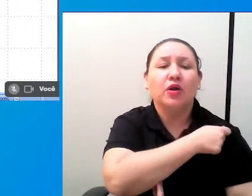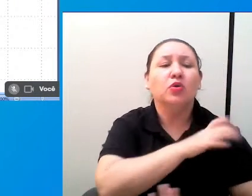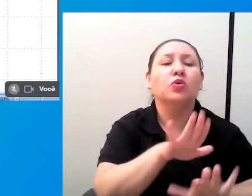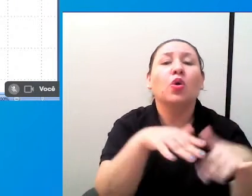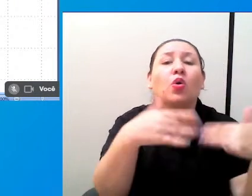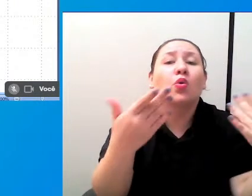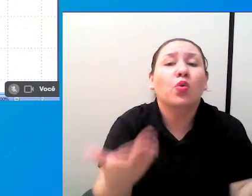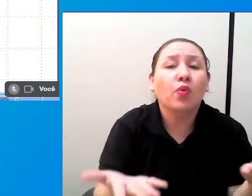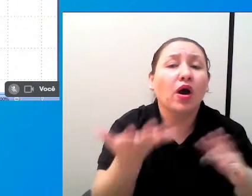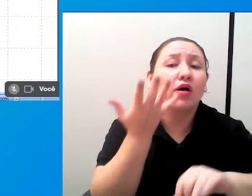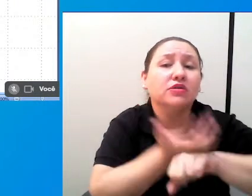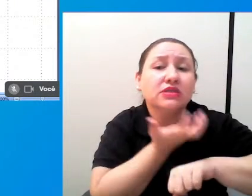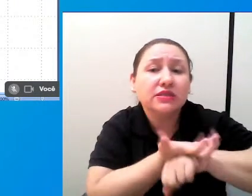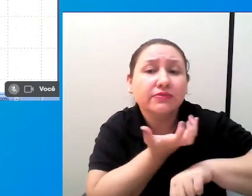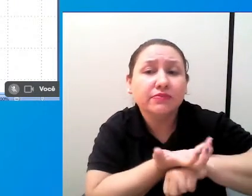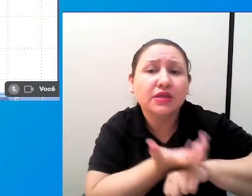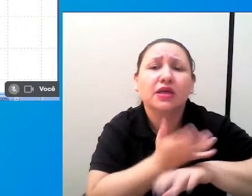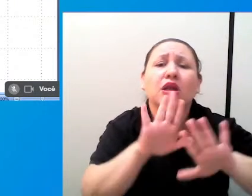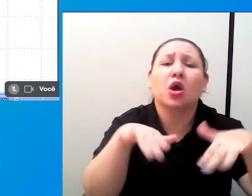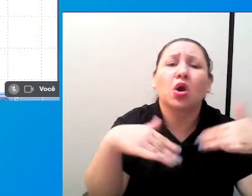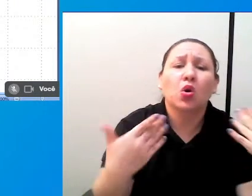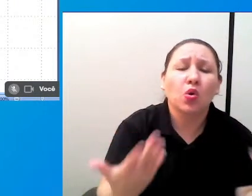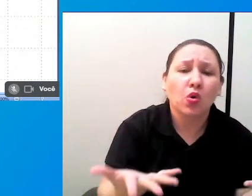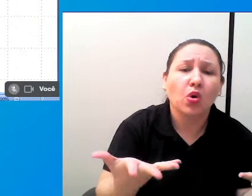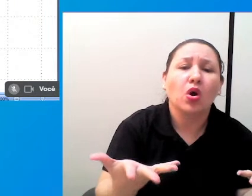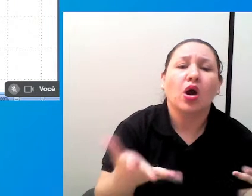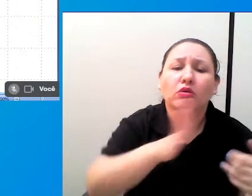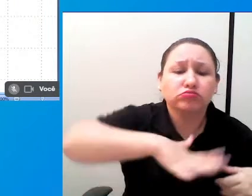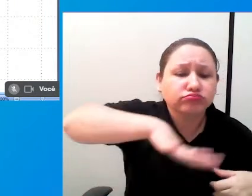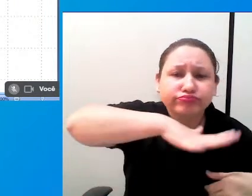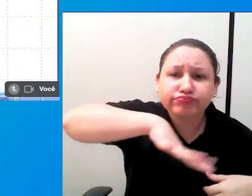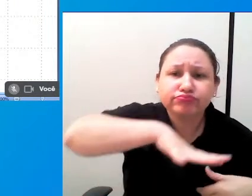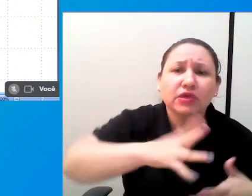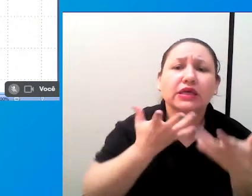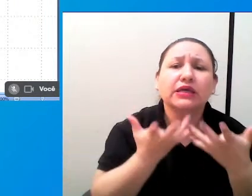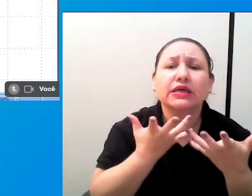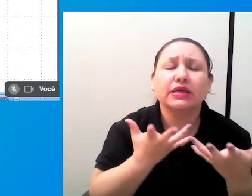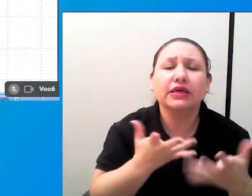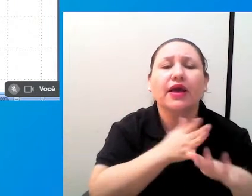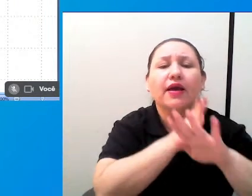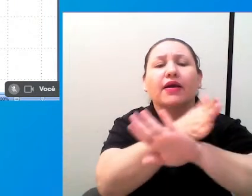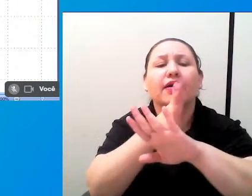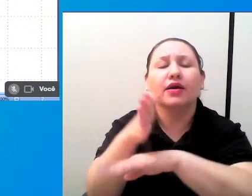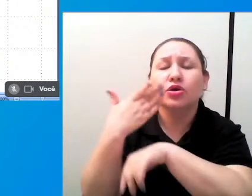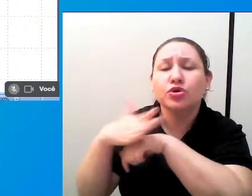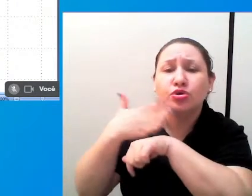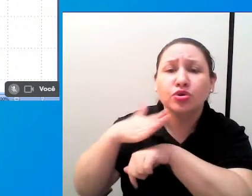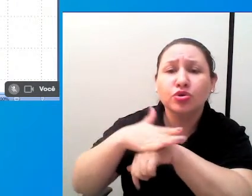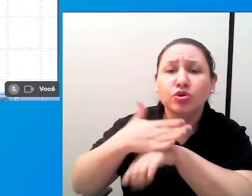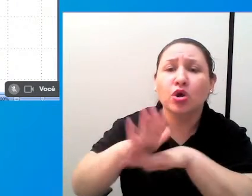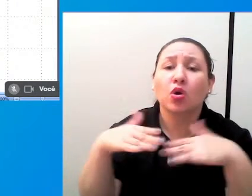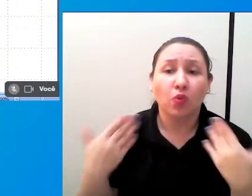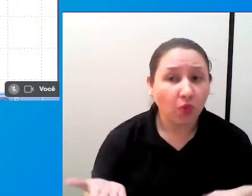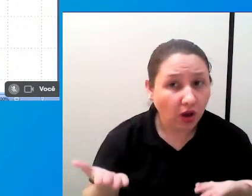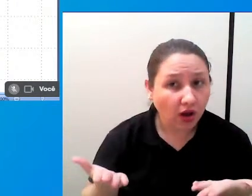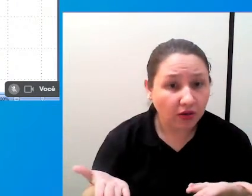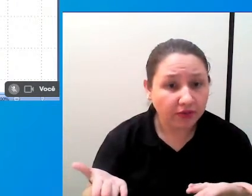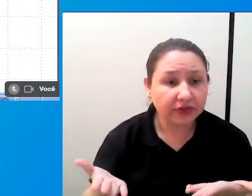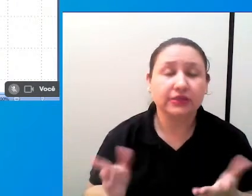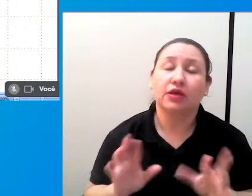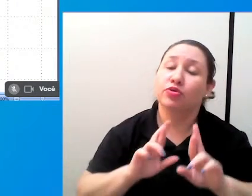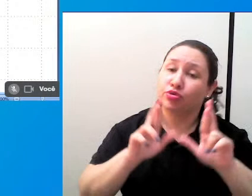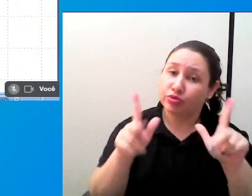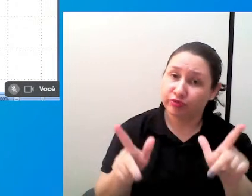Nós queremos fechar um pouco mais para que a gente possa desenvolver projetos que sejam mais fáceis de aplicar e